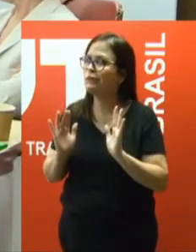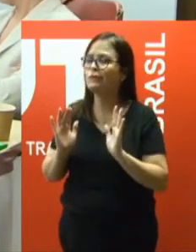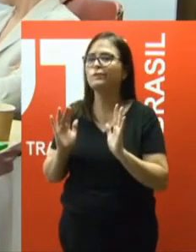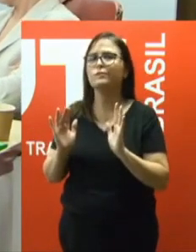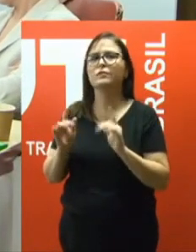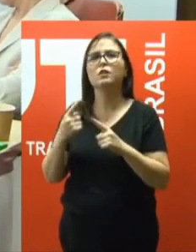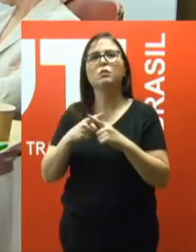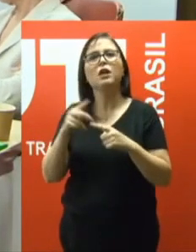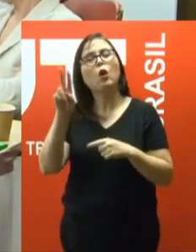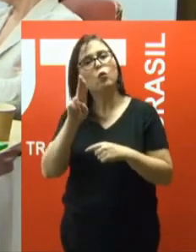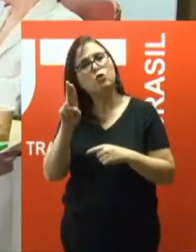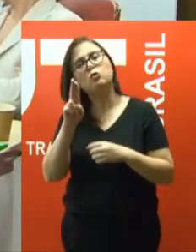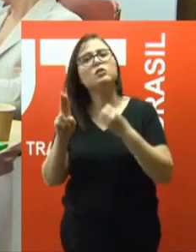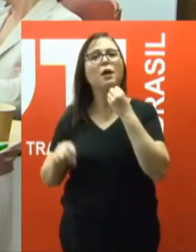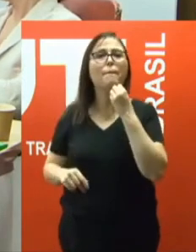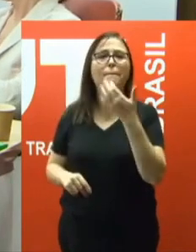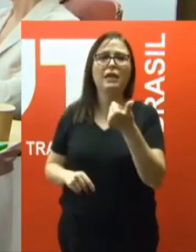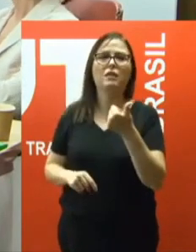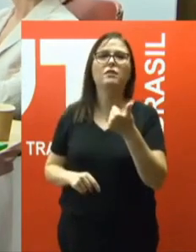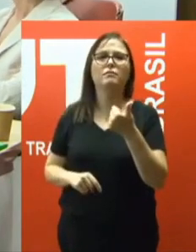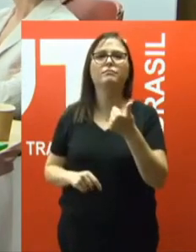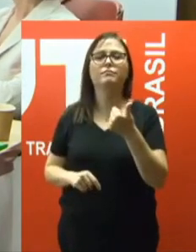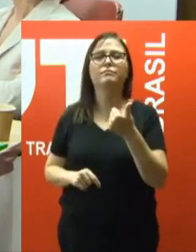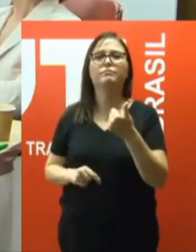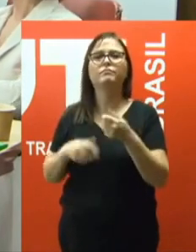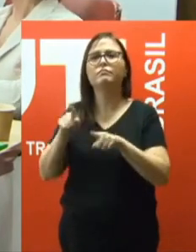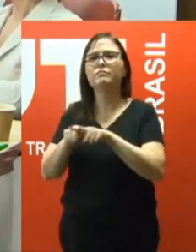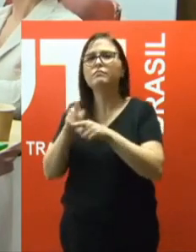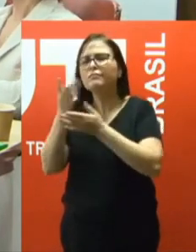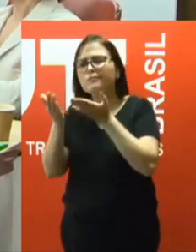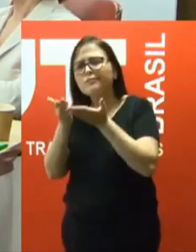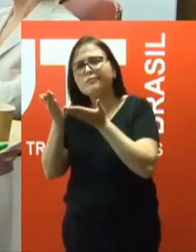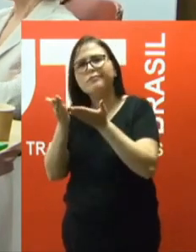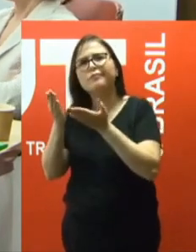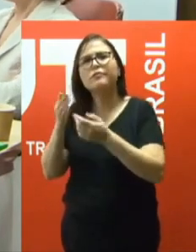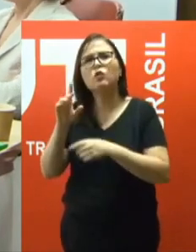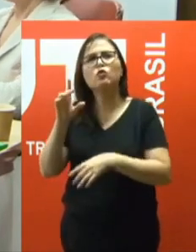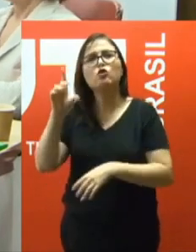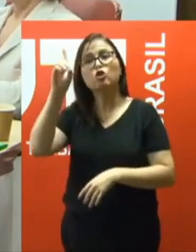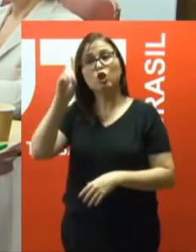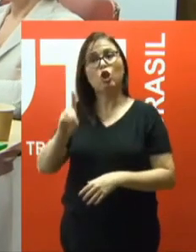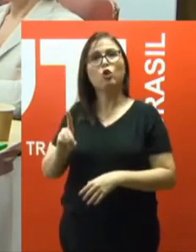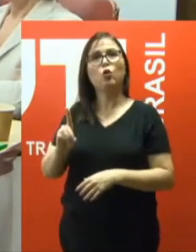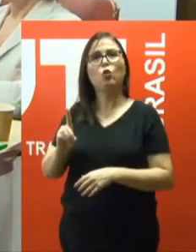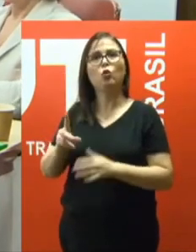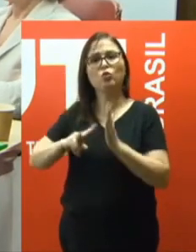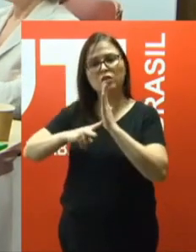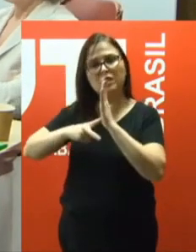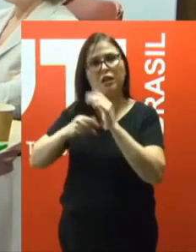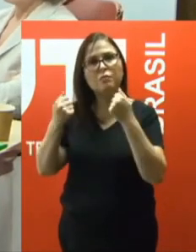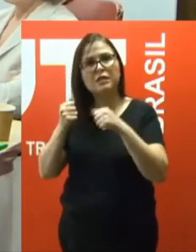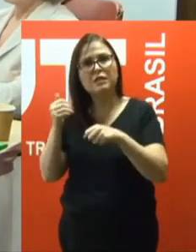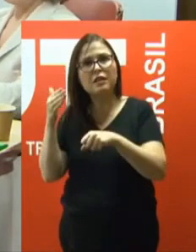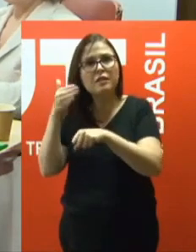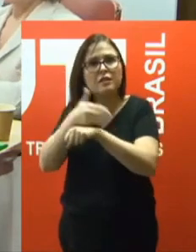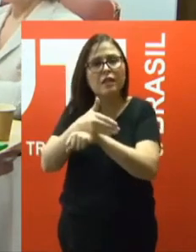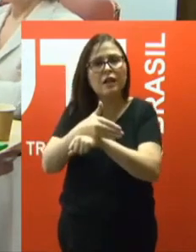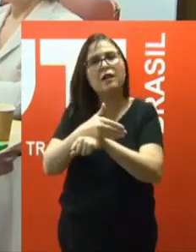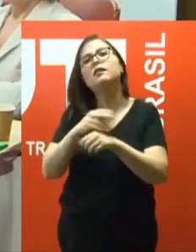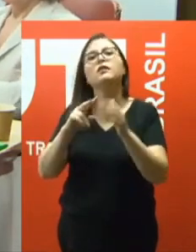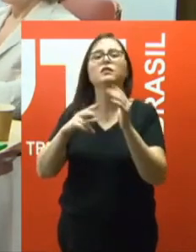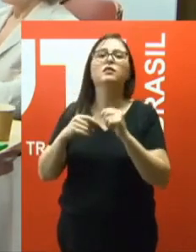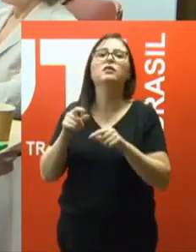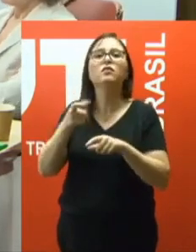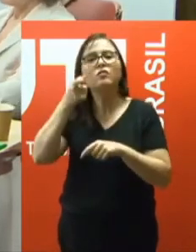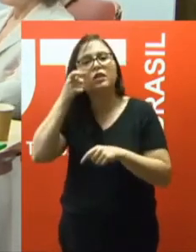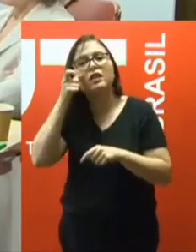poder utilizar. E nós temos que convencer os dirigentes sindicais que tem um horário que ele tem que entrar na rede dele, no sindicato, para saber o que,